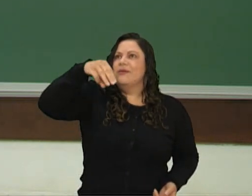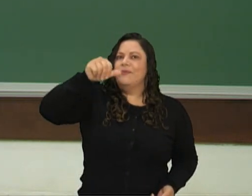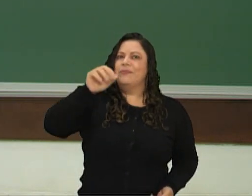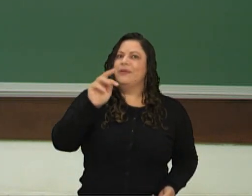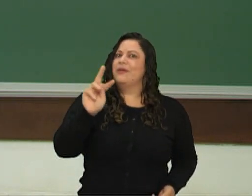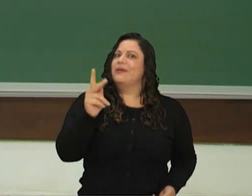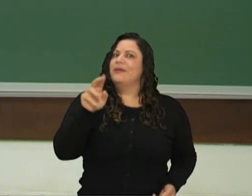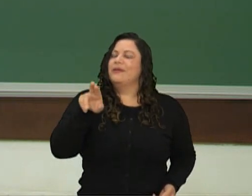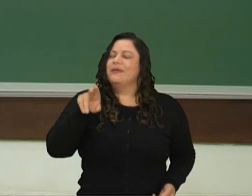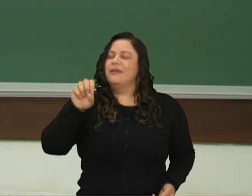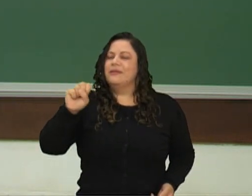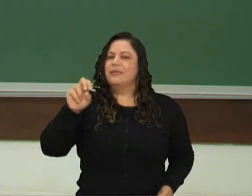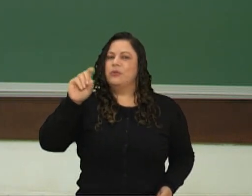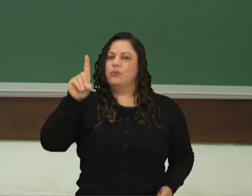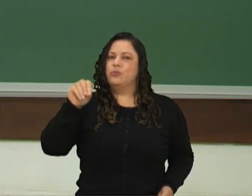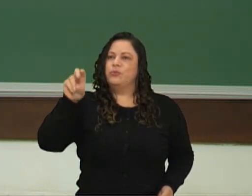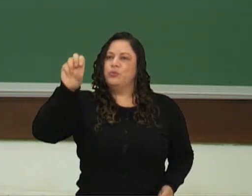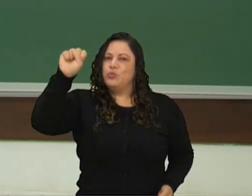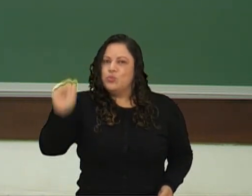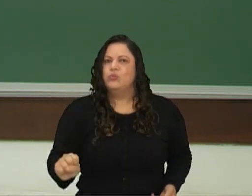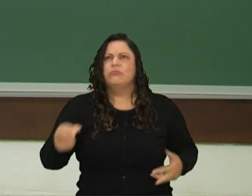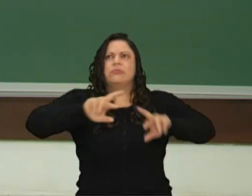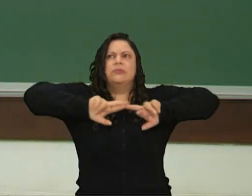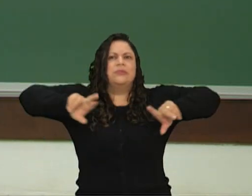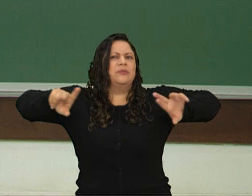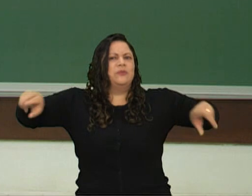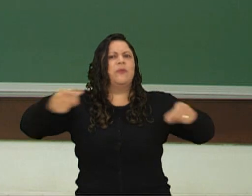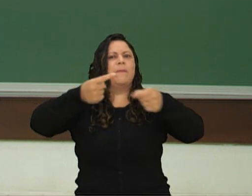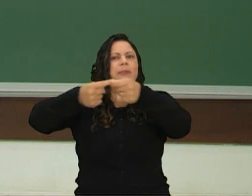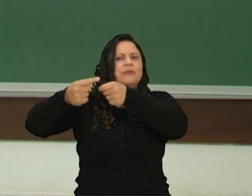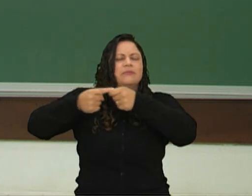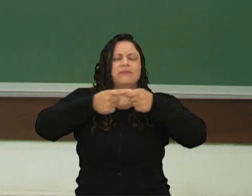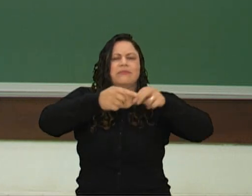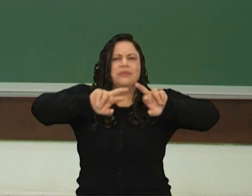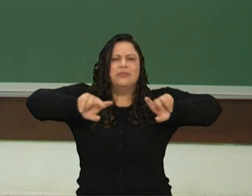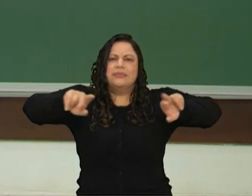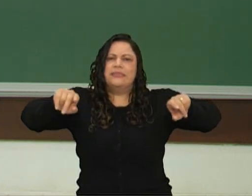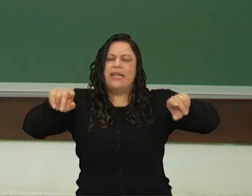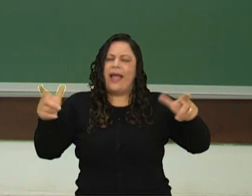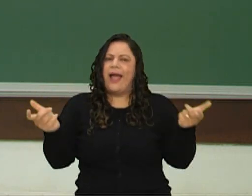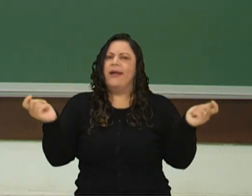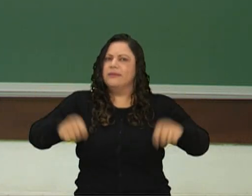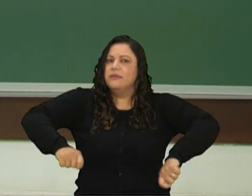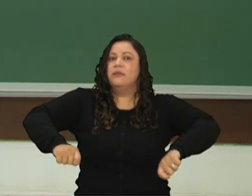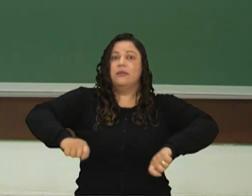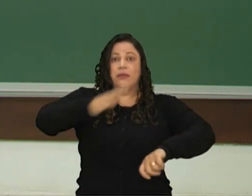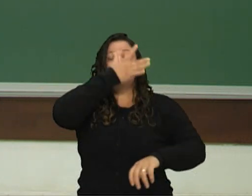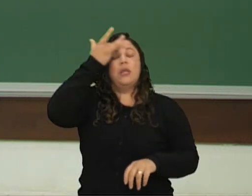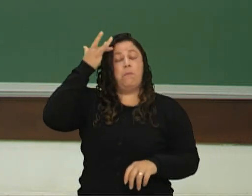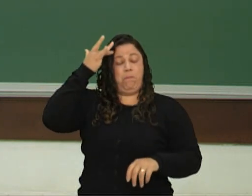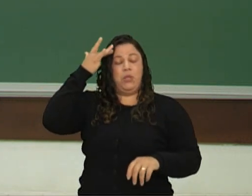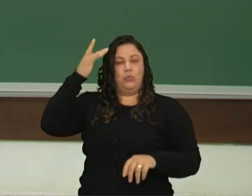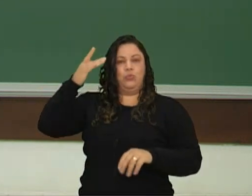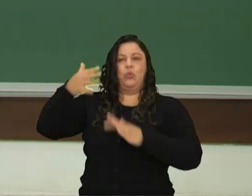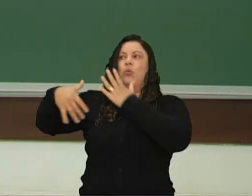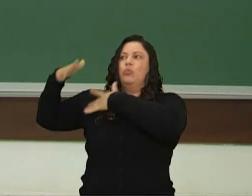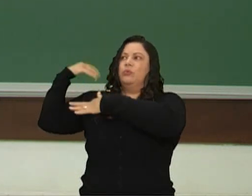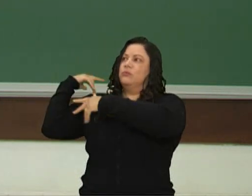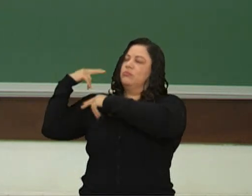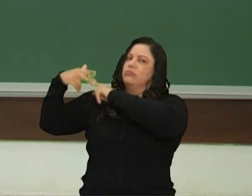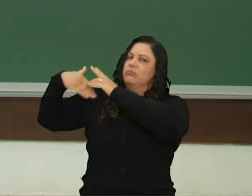talvez quase todas, não quero aqui exagerar, possuem pessoas que são descendentes ou filhos de